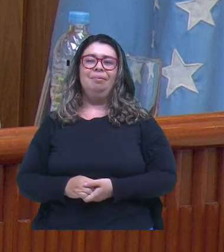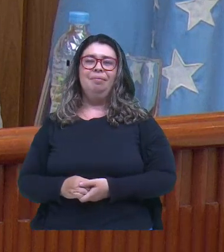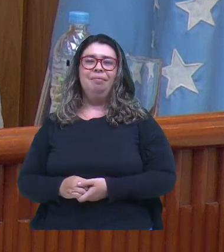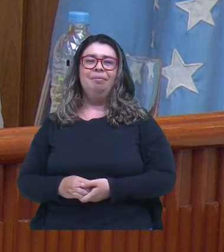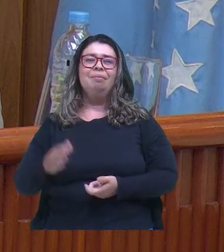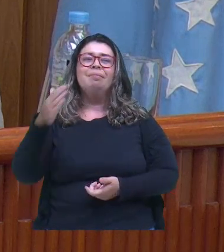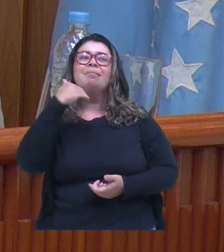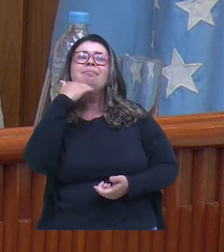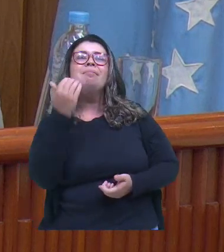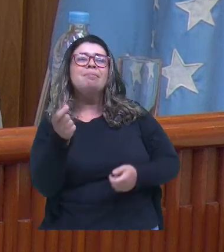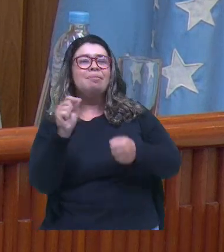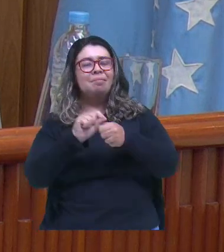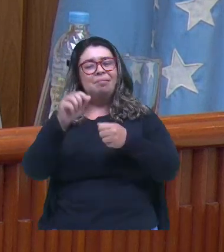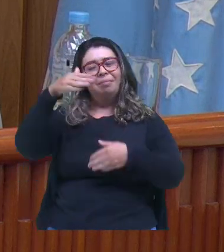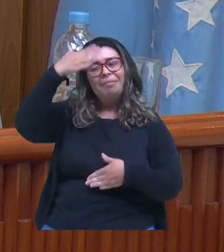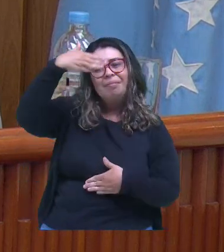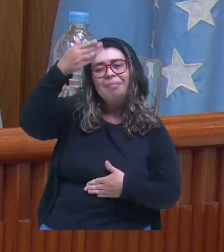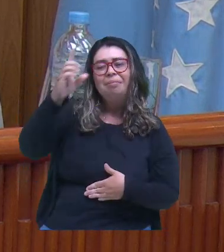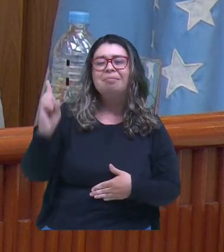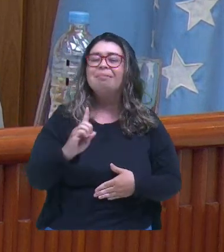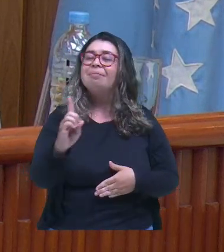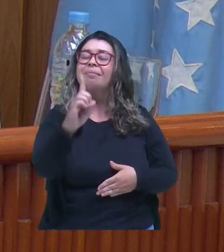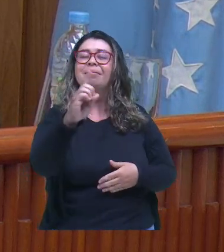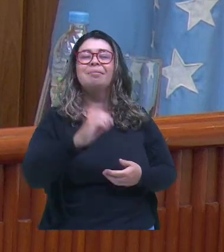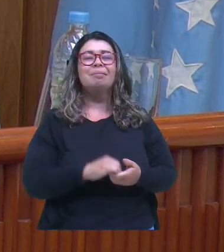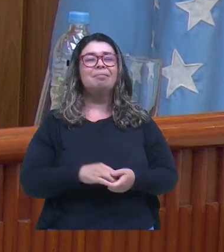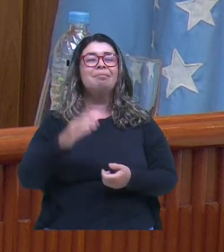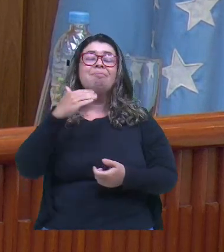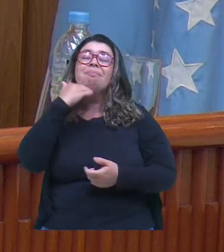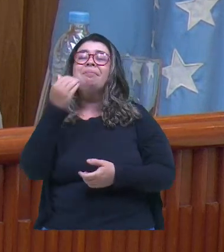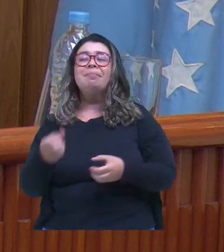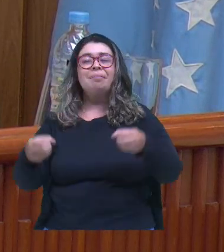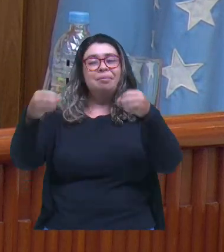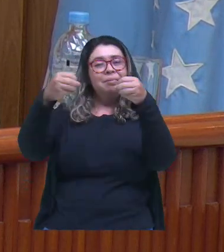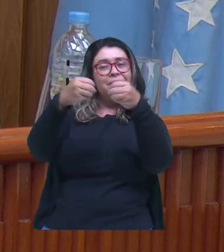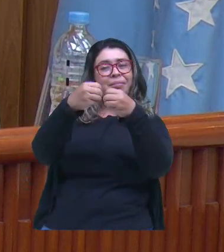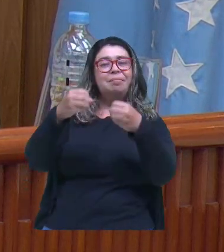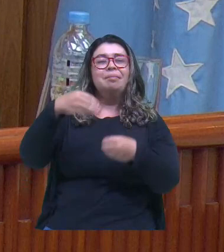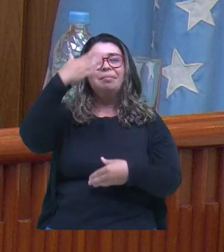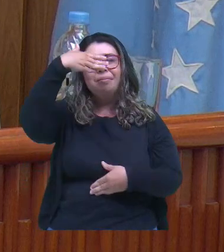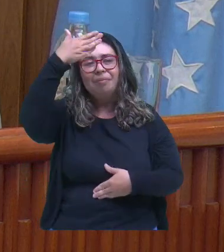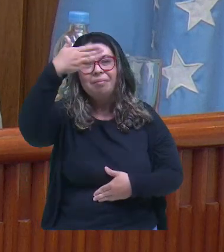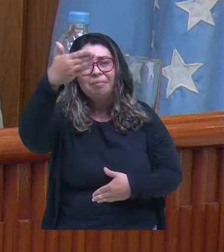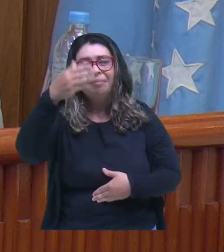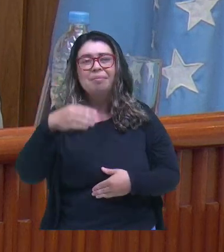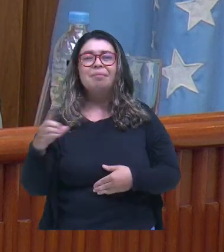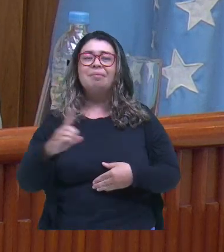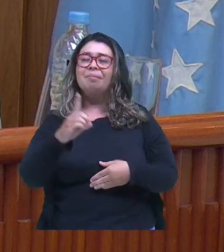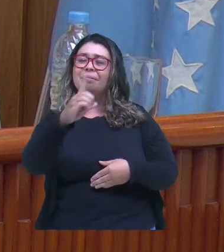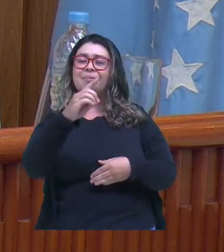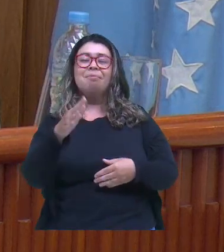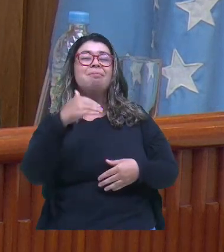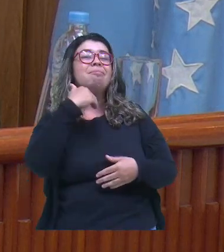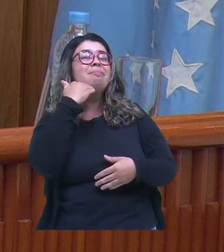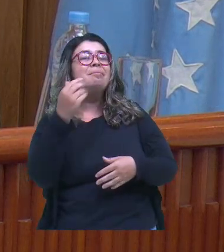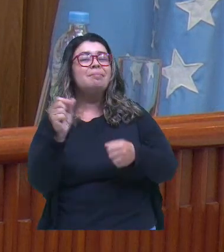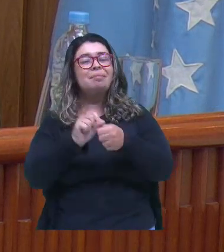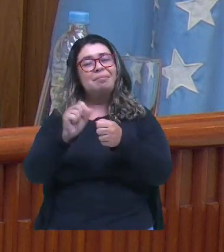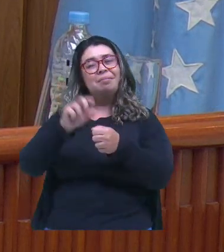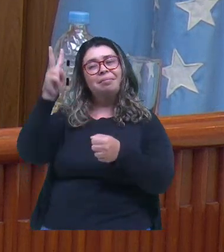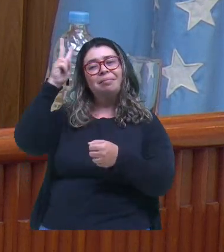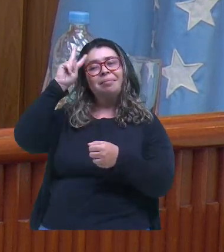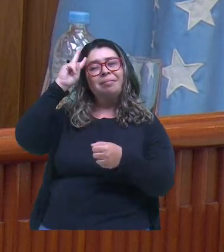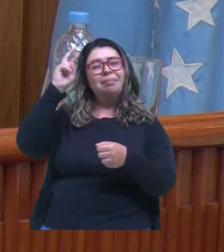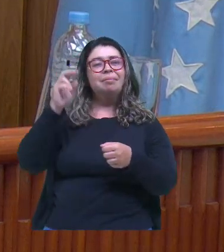Ninguém faz uma homenagem sozinho. Ninguém é merecedor de uma homenagem. Ninguém constrói uma história sozinha.